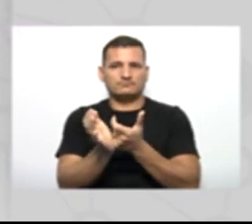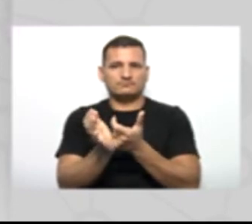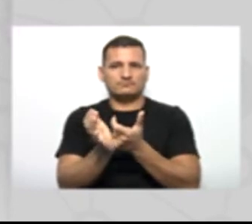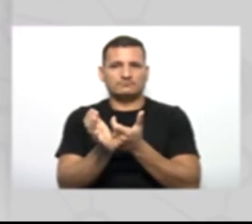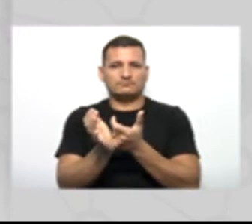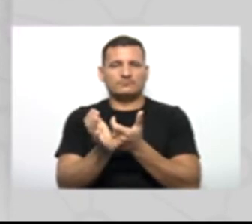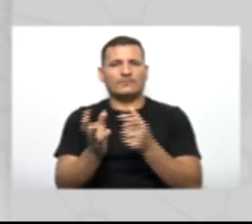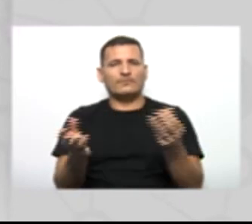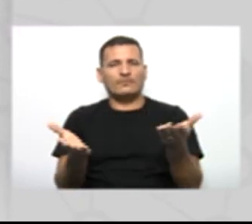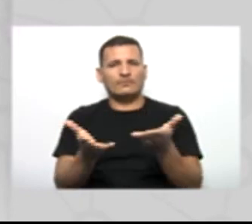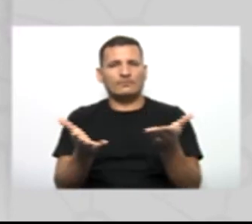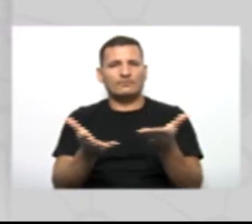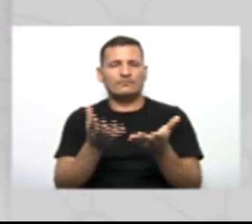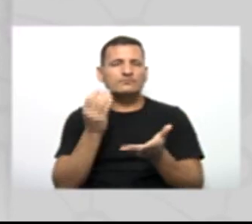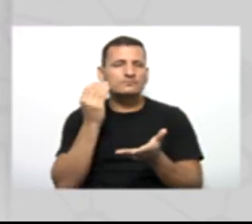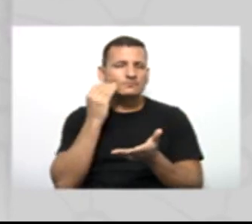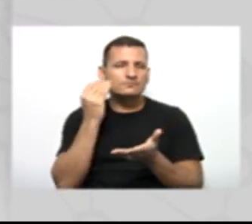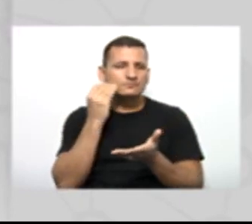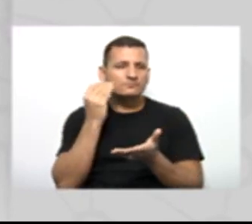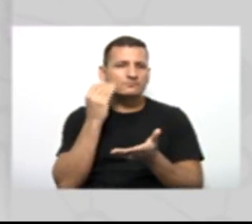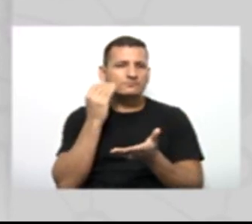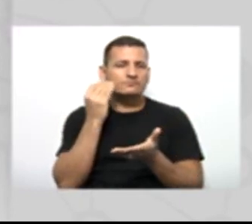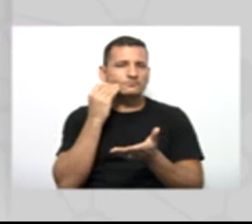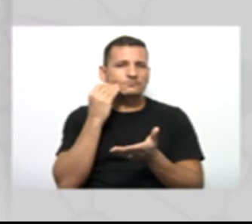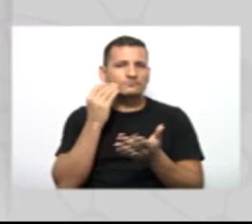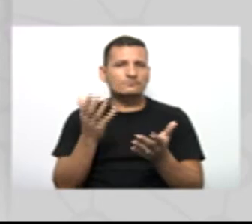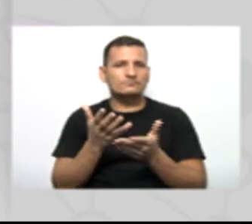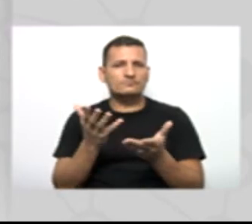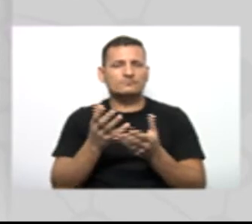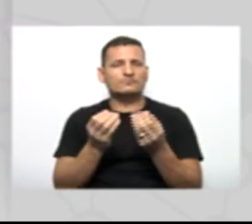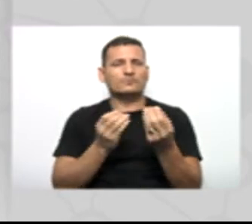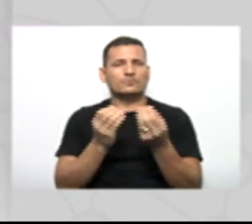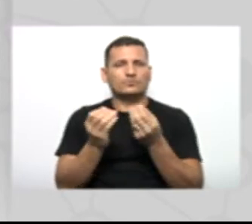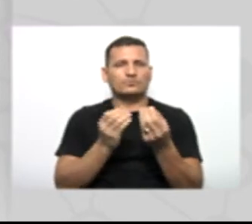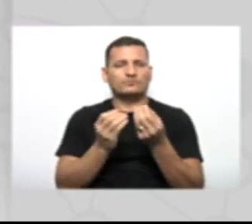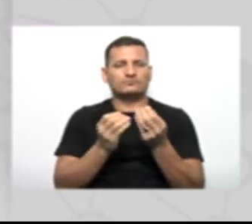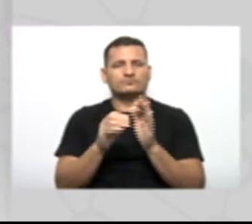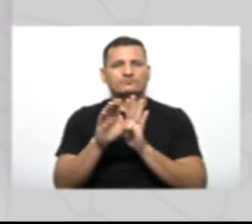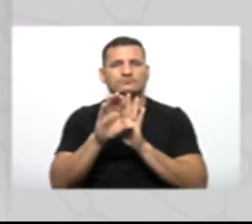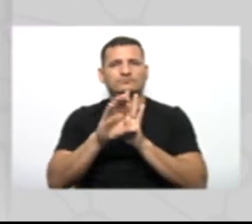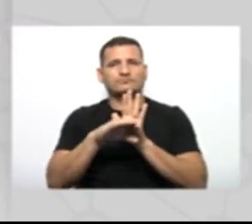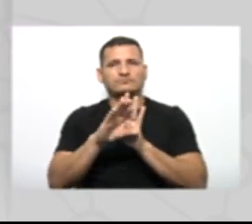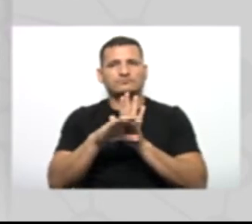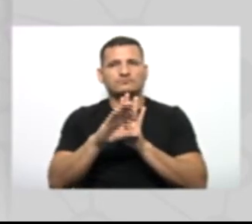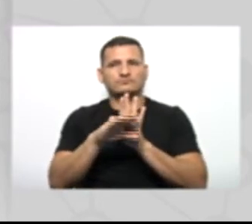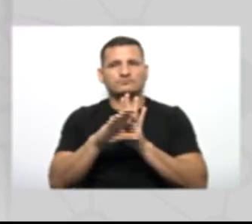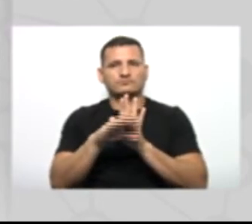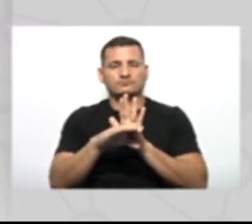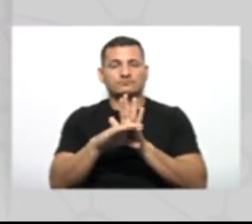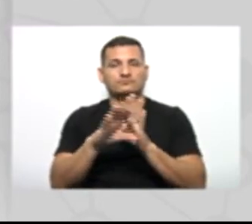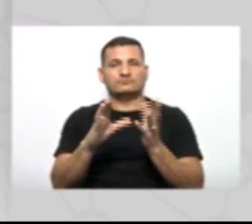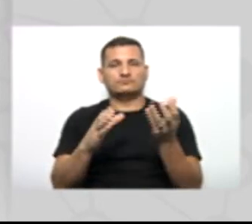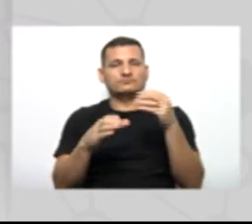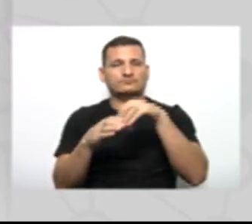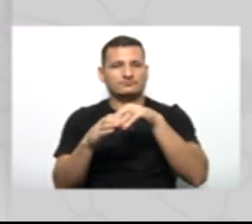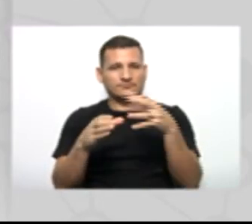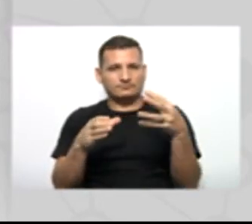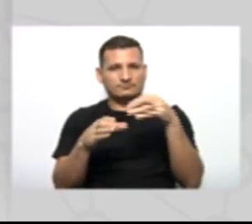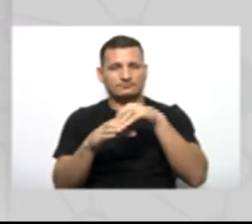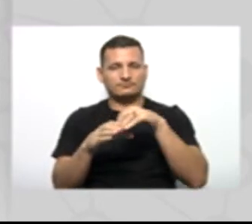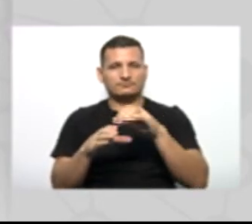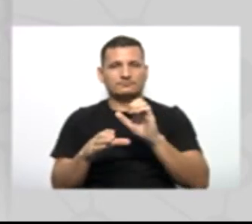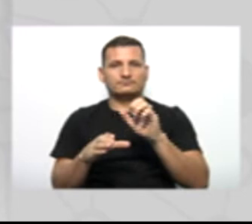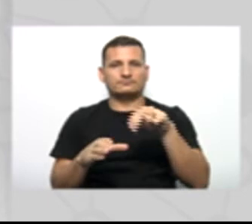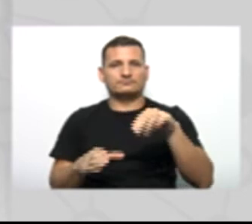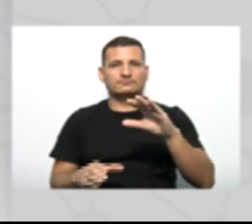vamos testar aqui rapidinho como que funciona a aplicação desse conceito de encapsulamento. Ele